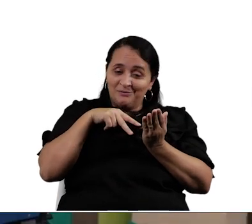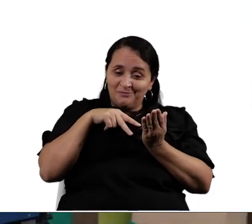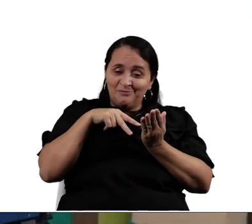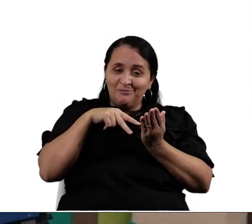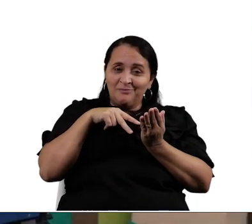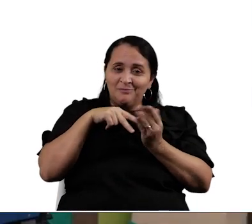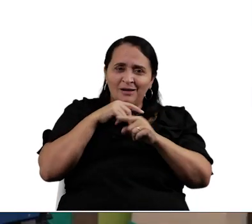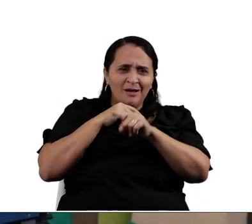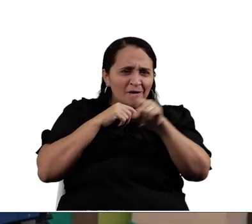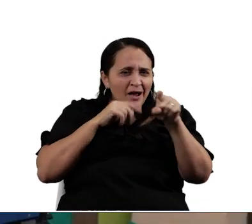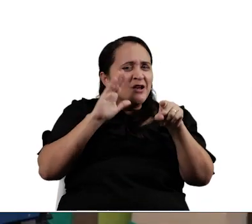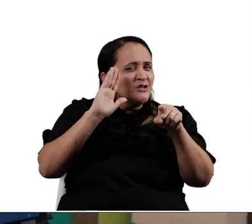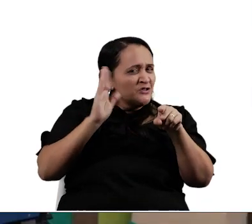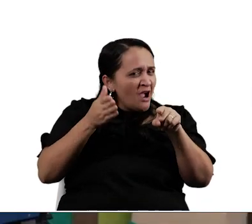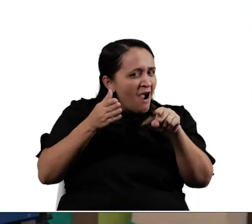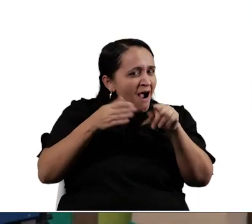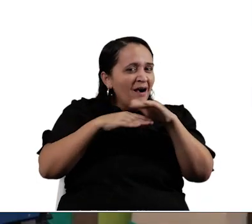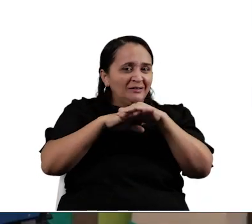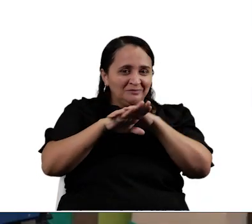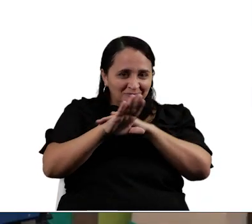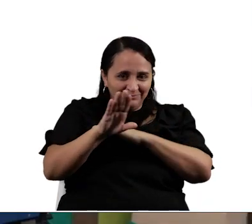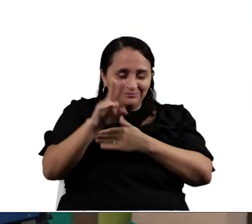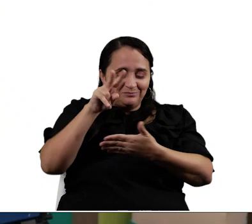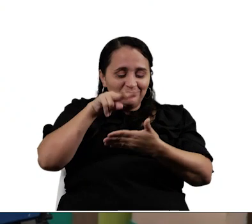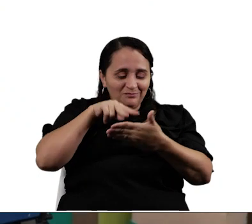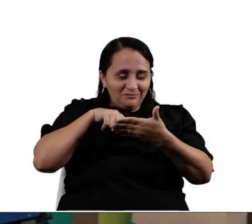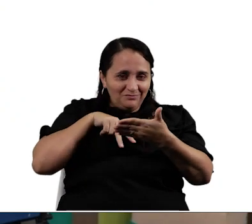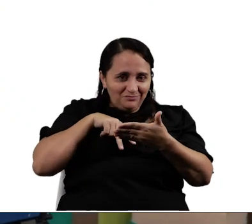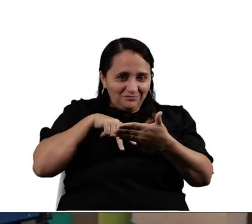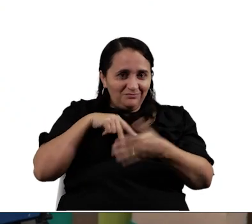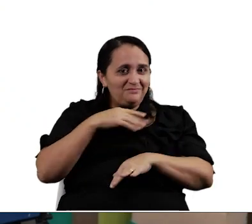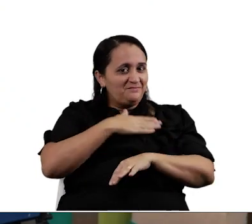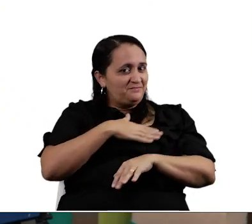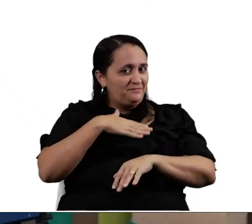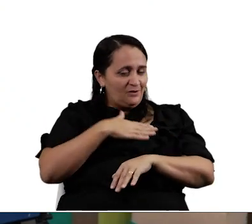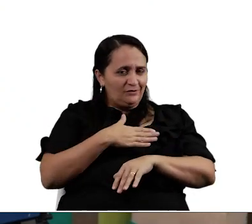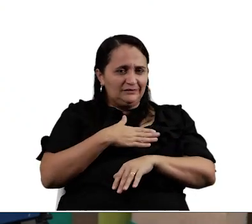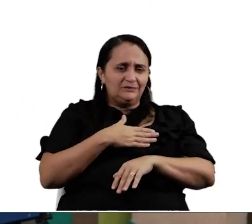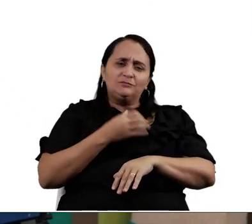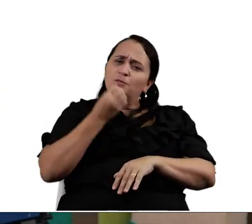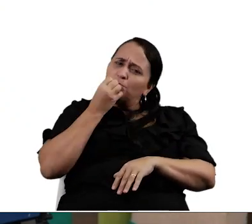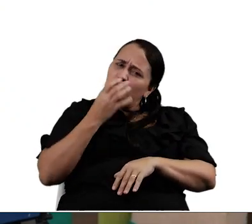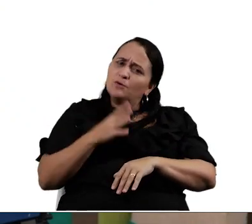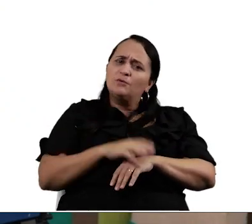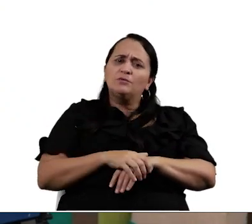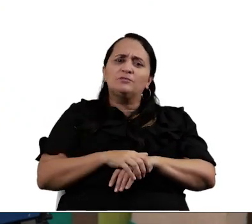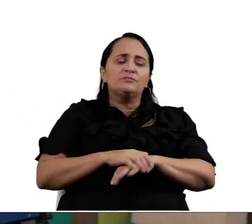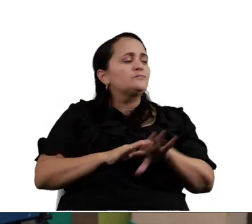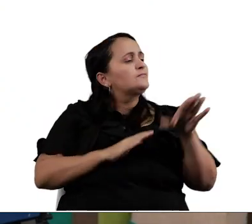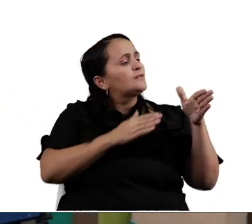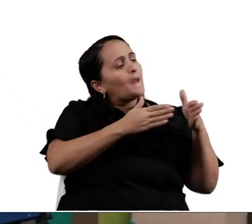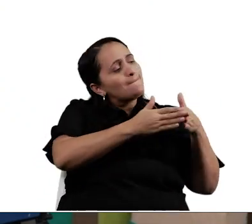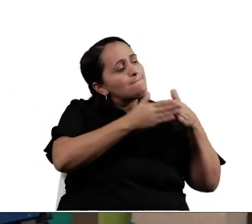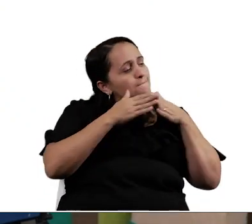vocês, já pegaram o hábito da leitura? Gostam de ler, pegar livro? Tente fazer isso, pega um livro, leva para